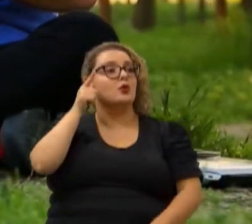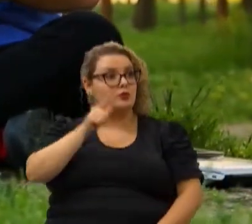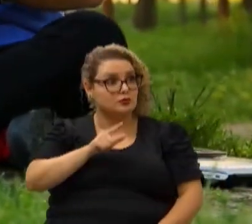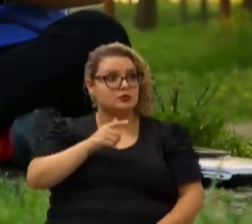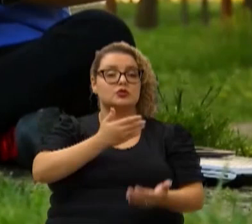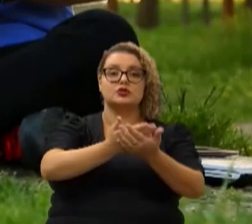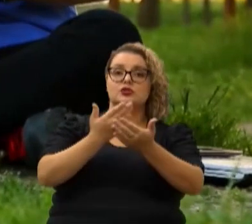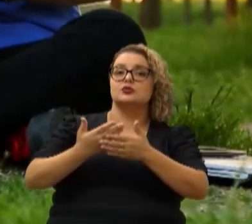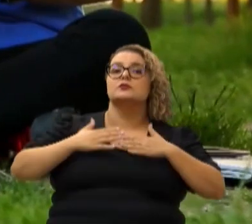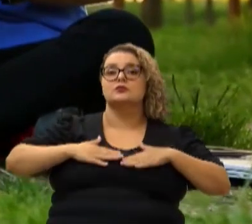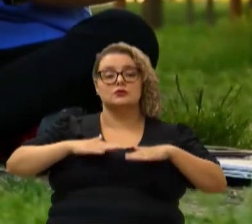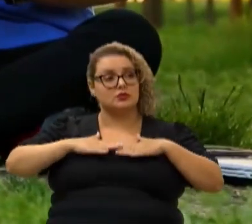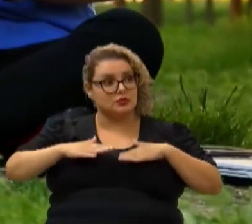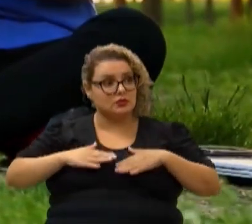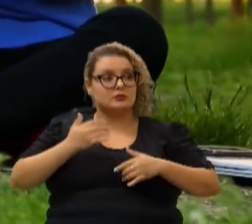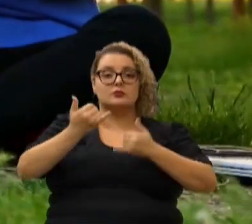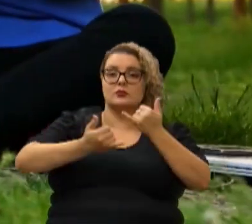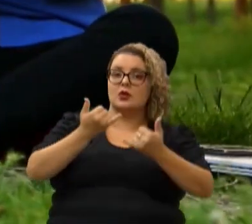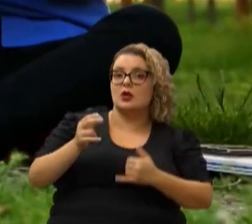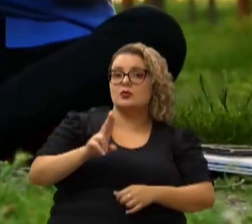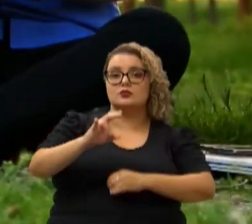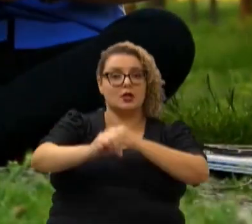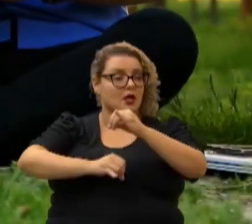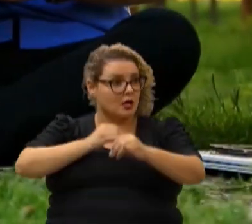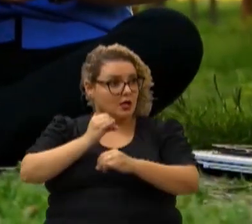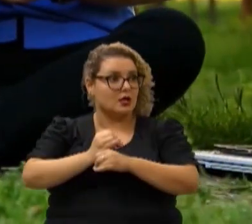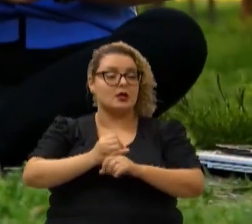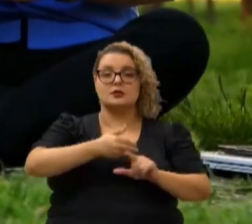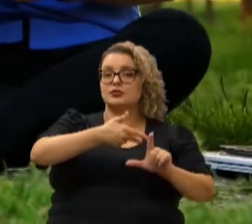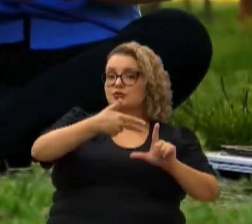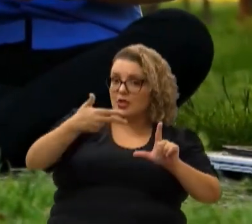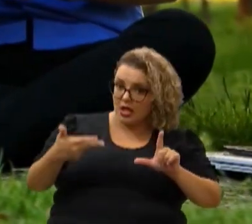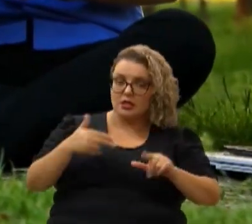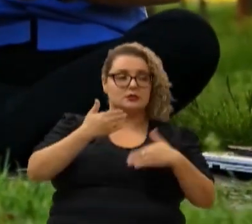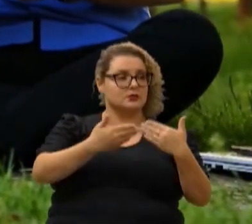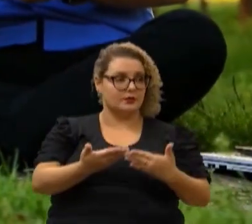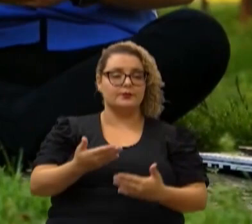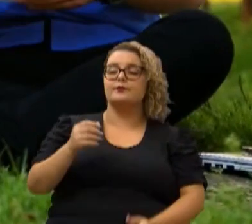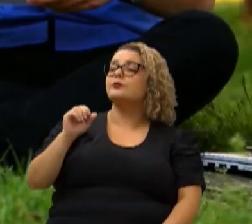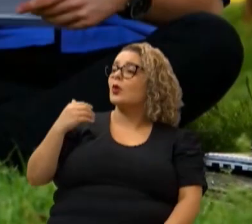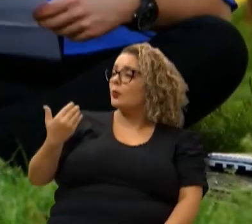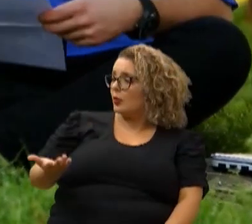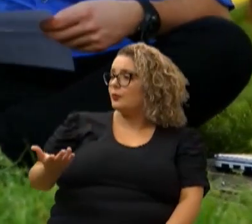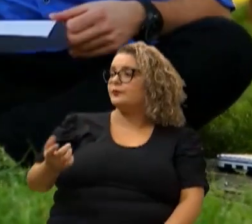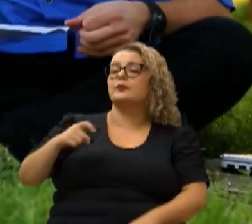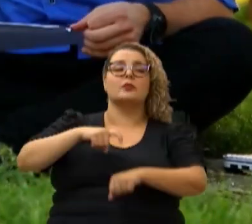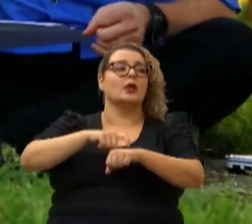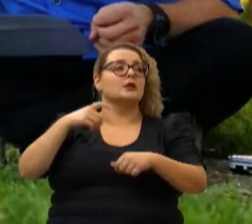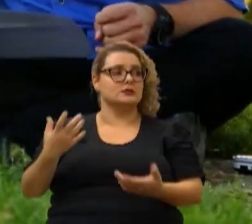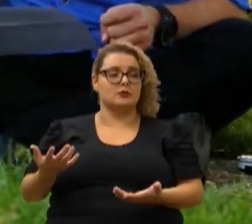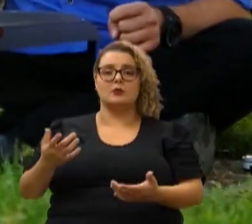consiga estudar, descansar, brincar, usar a internet, Netflix e assim por diante. Bom, é importante nesse